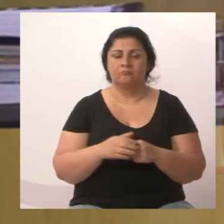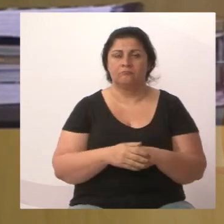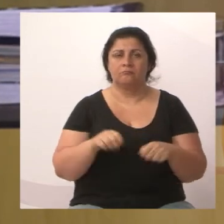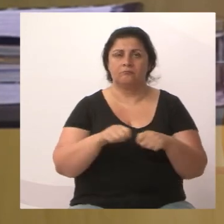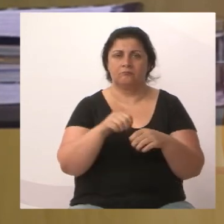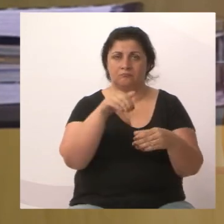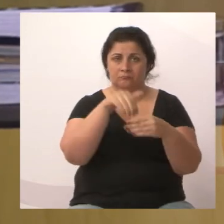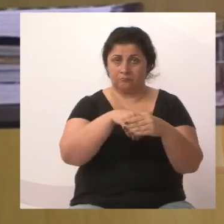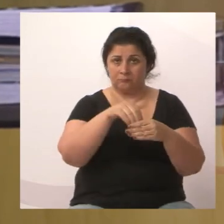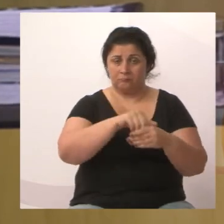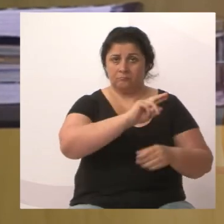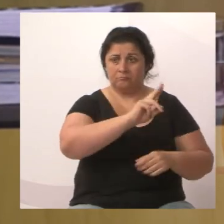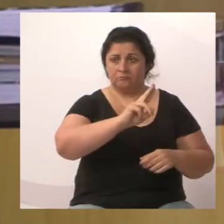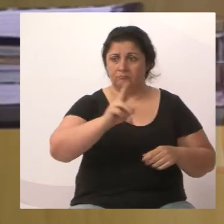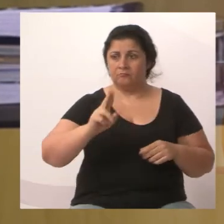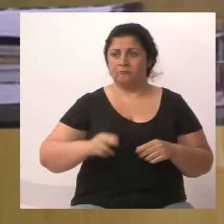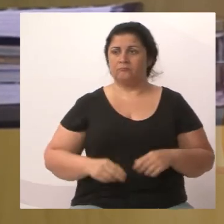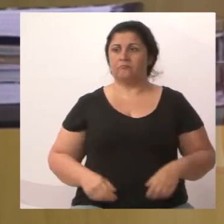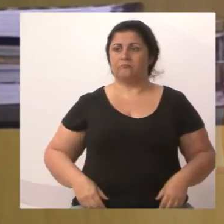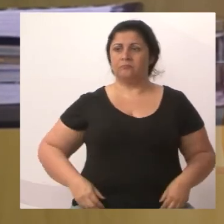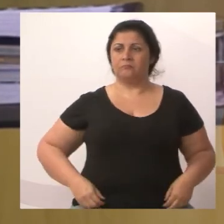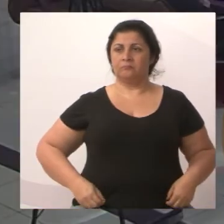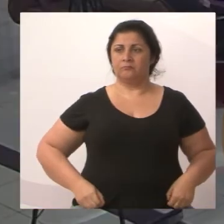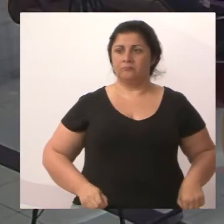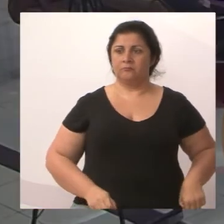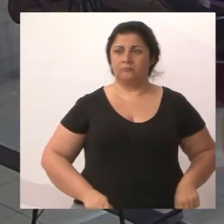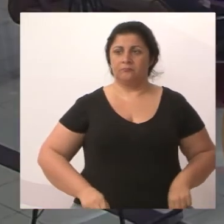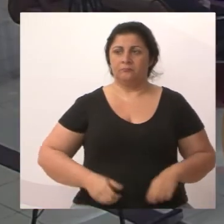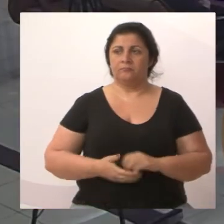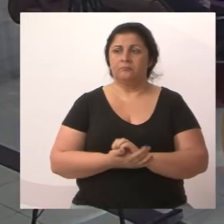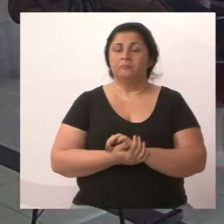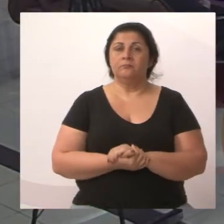proceda a chamada nominal para a votação.